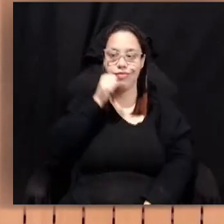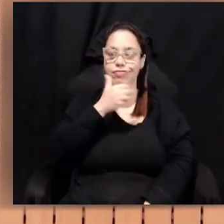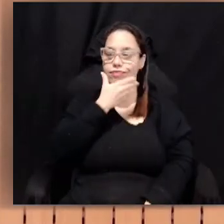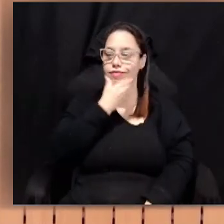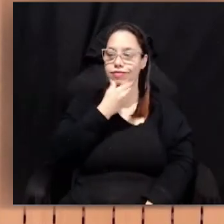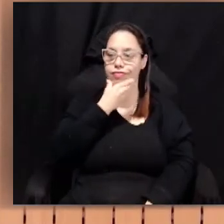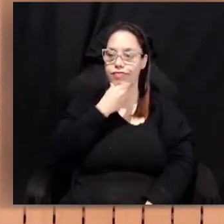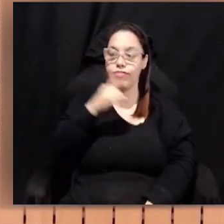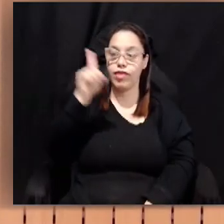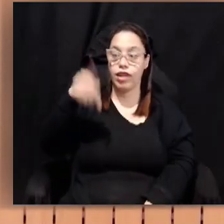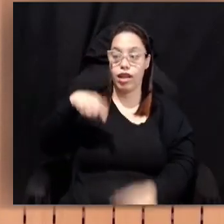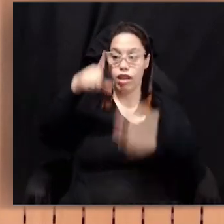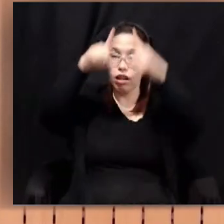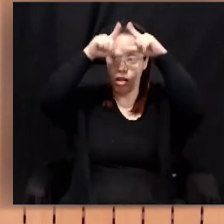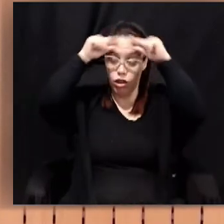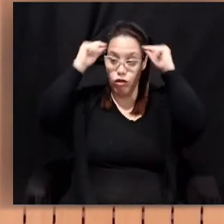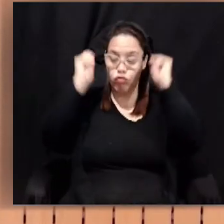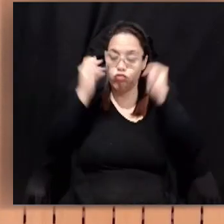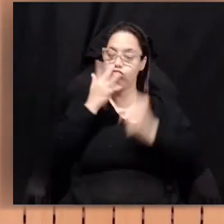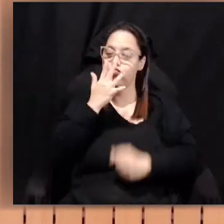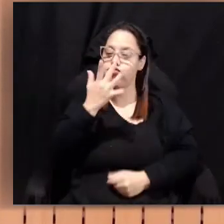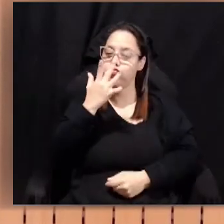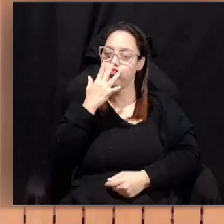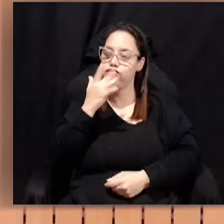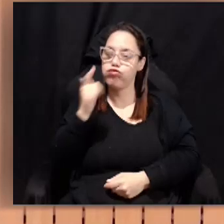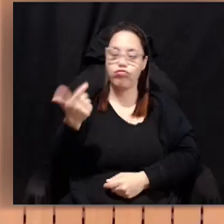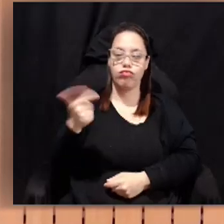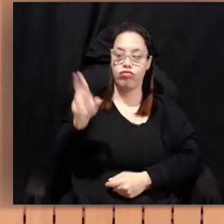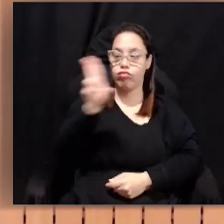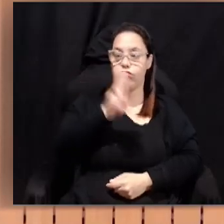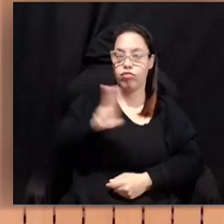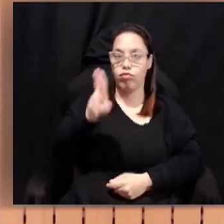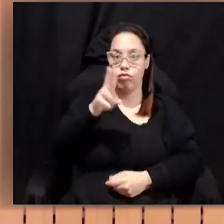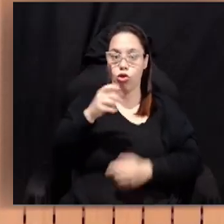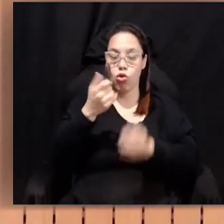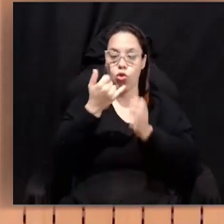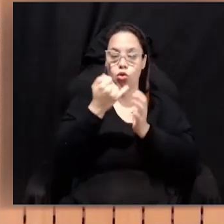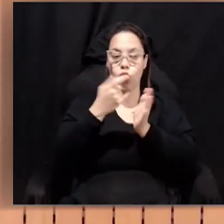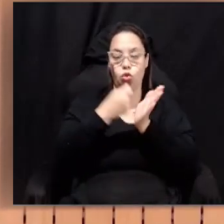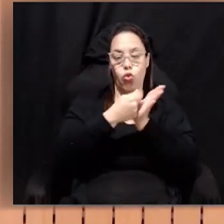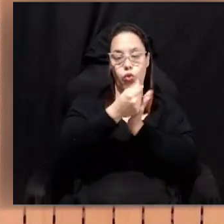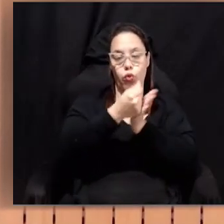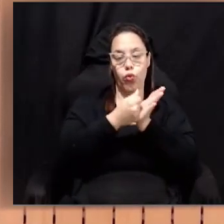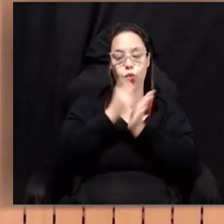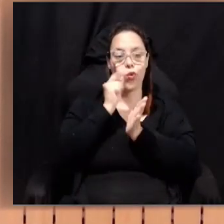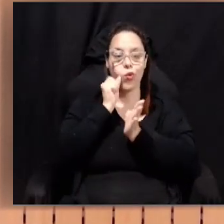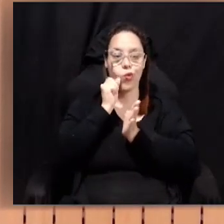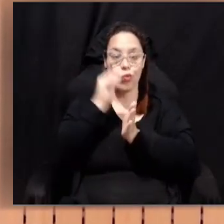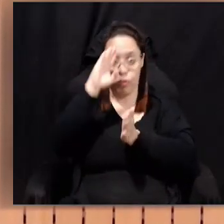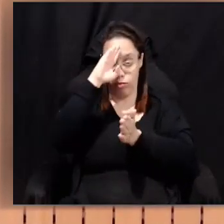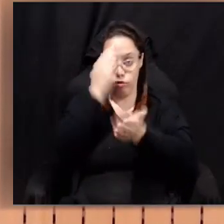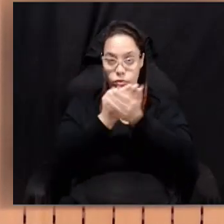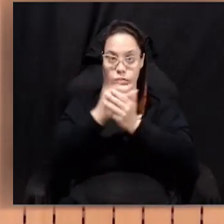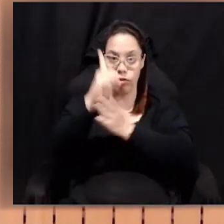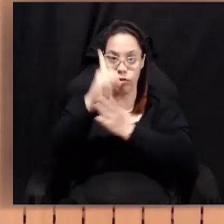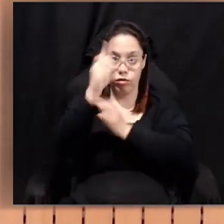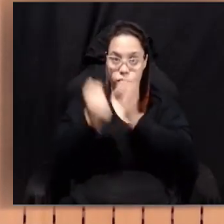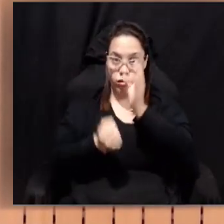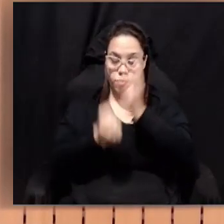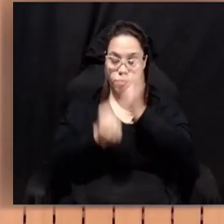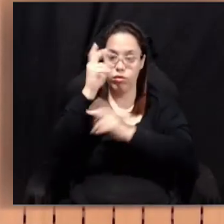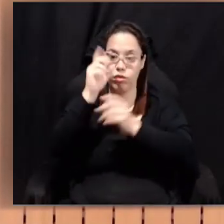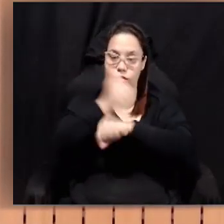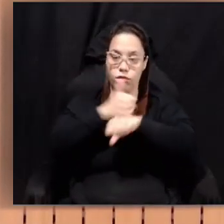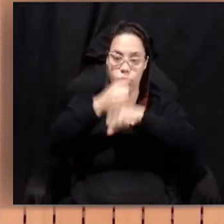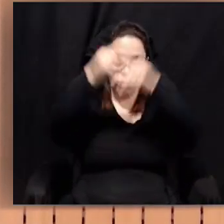enfermeiro é colorir a vida de alguém sem usar um lápis. Eu tenho absoluta certeza que quando Deus criou a enfermagem, Ele pensou